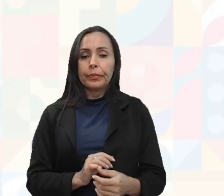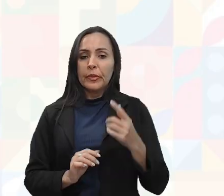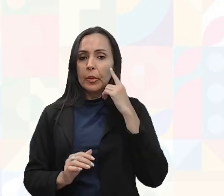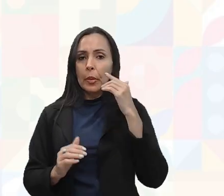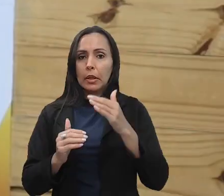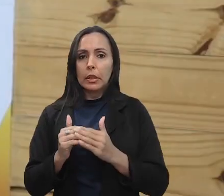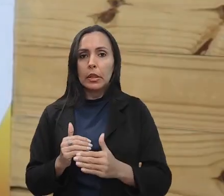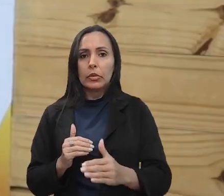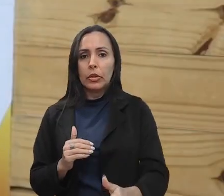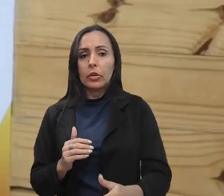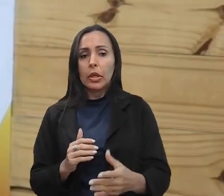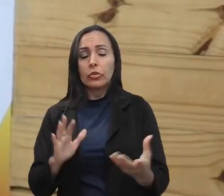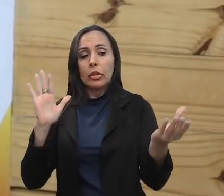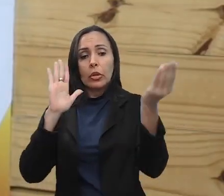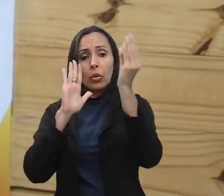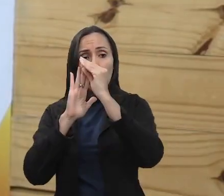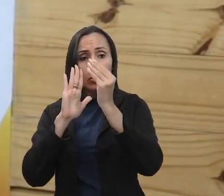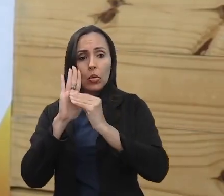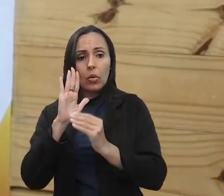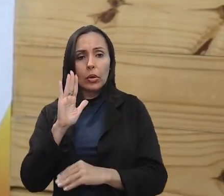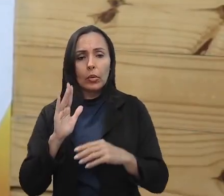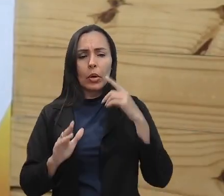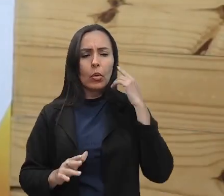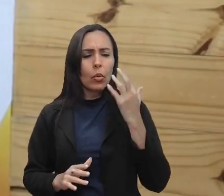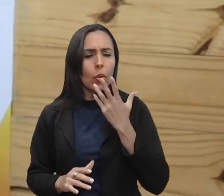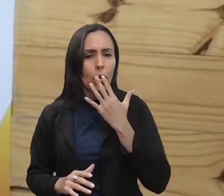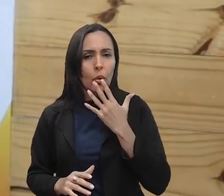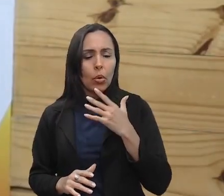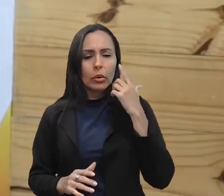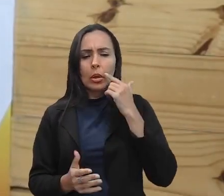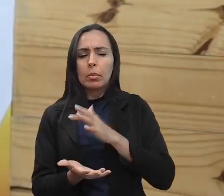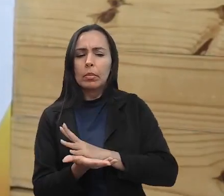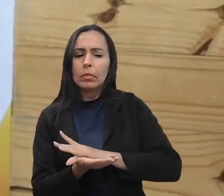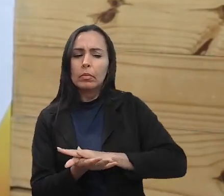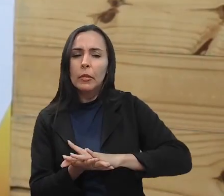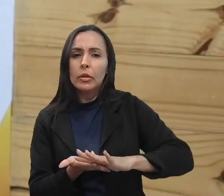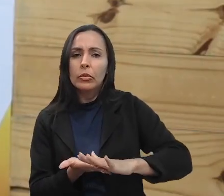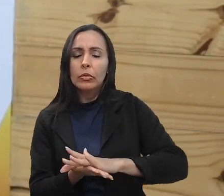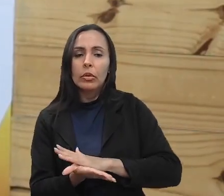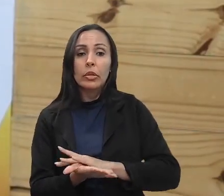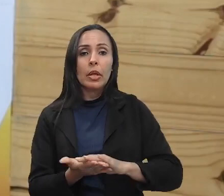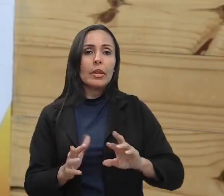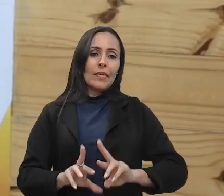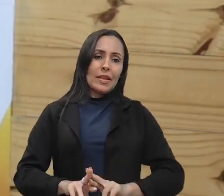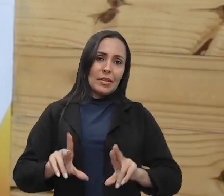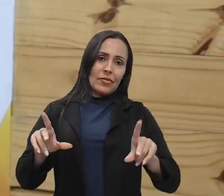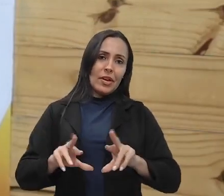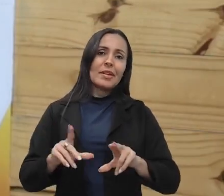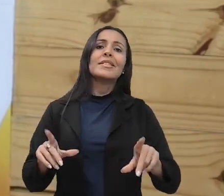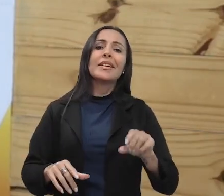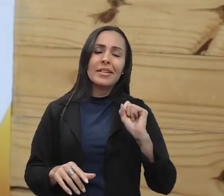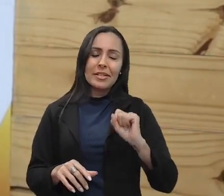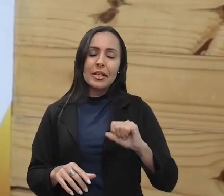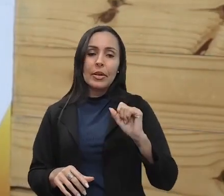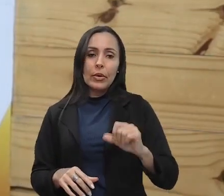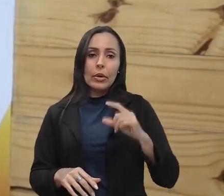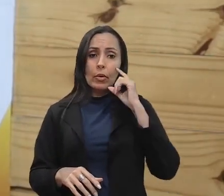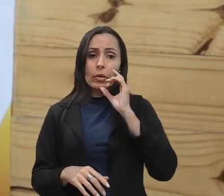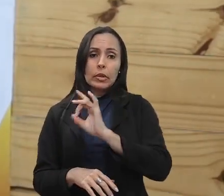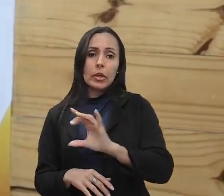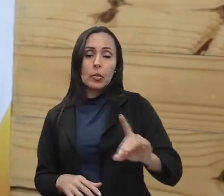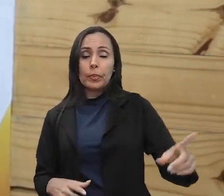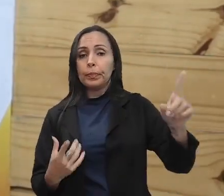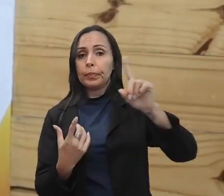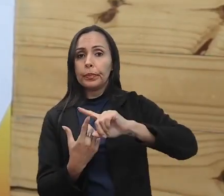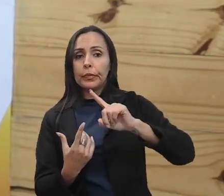gente coloca uma questão de uma cor, uma questão de uma textura, a gente vai diferenciar de fato o que é cada tipo de móvel.